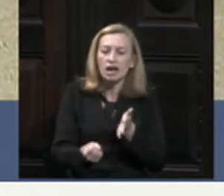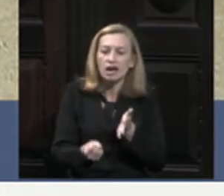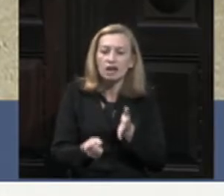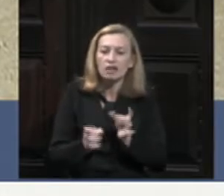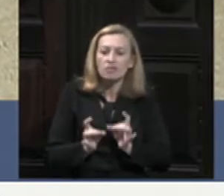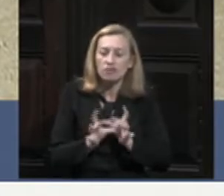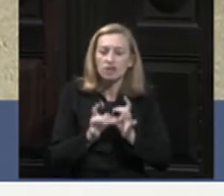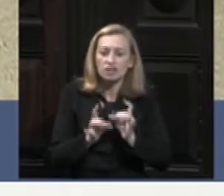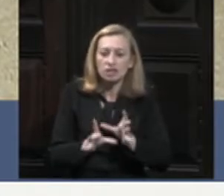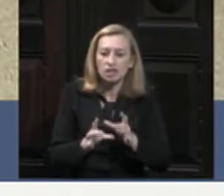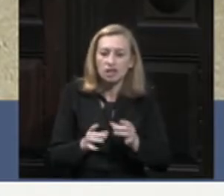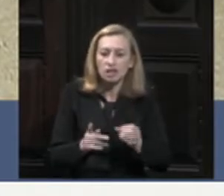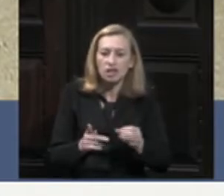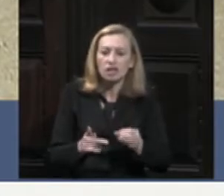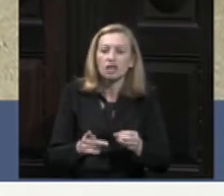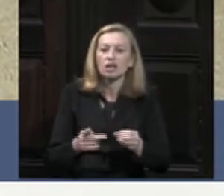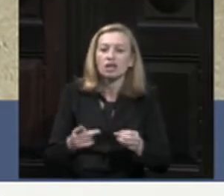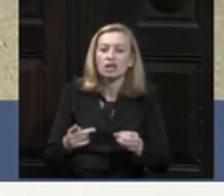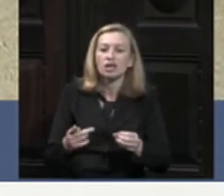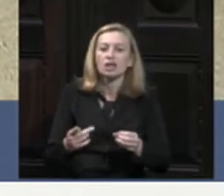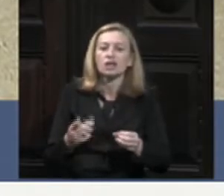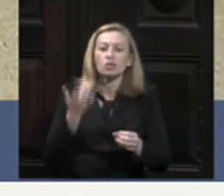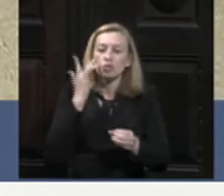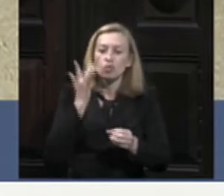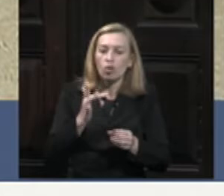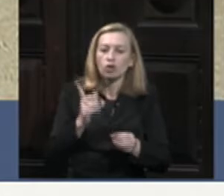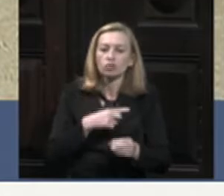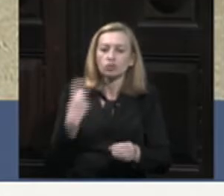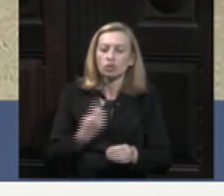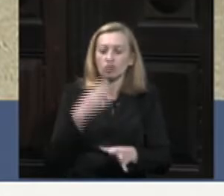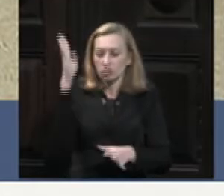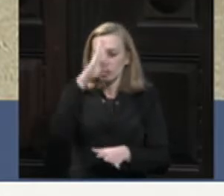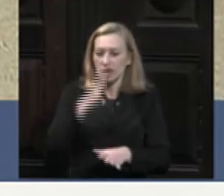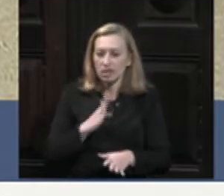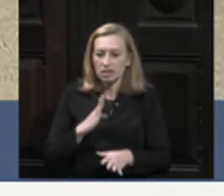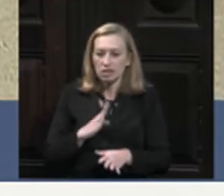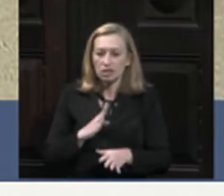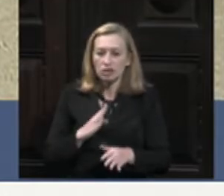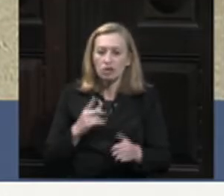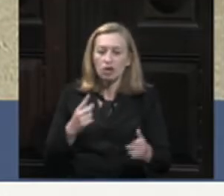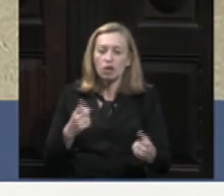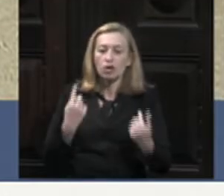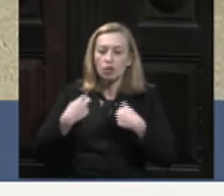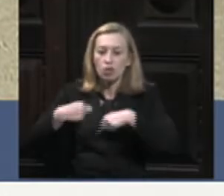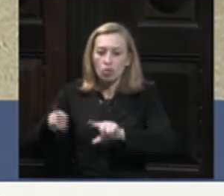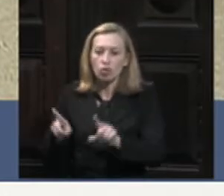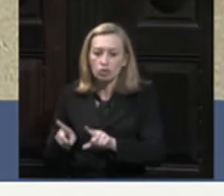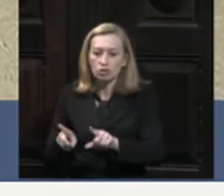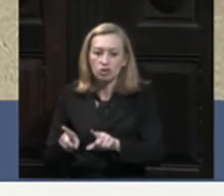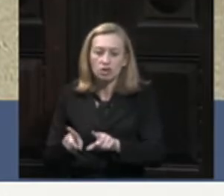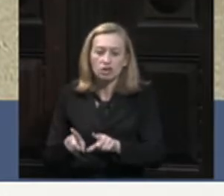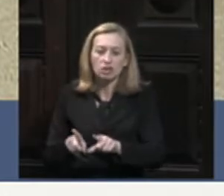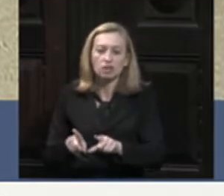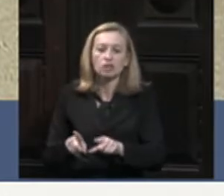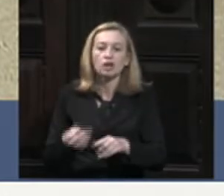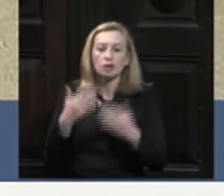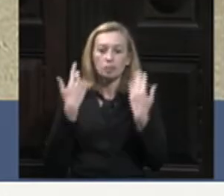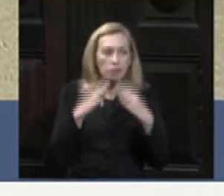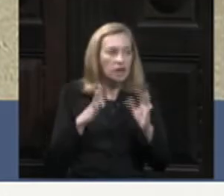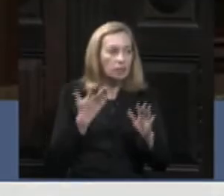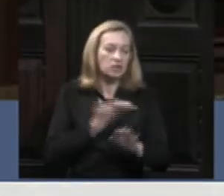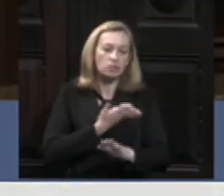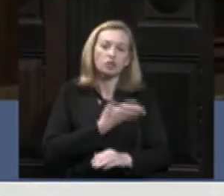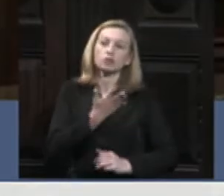no petróleo, contra a entrega, contra as privatizações, em defesa da soberania nacional. Parabéns a